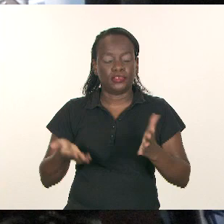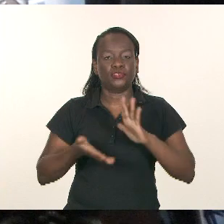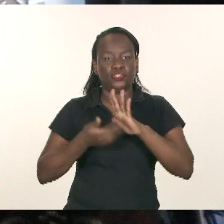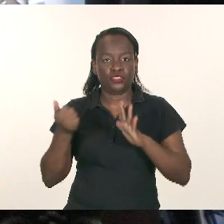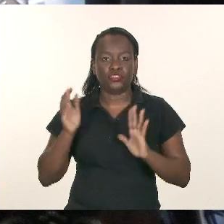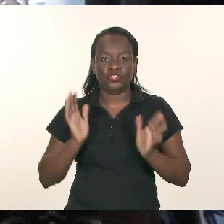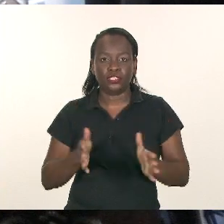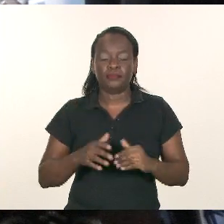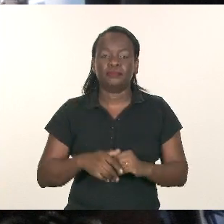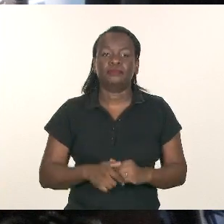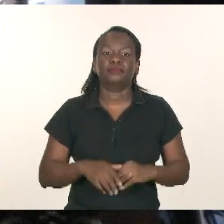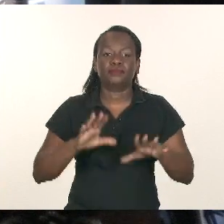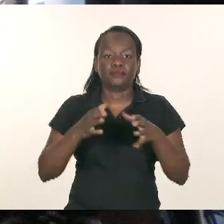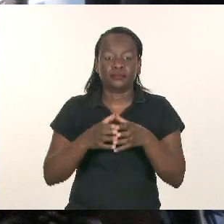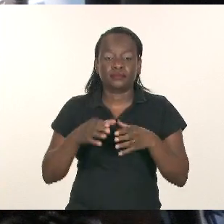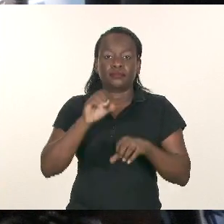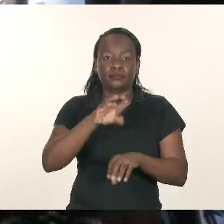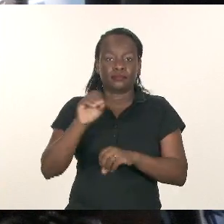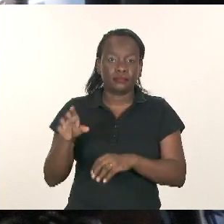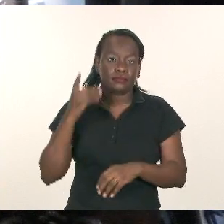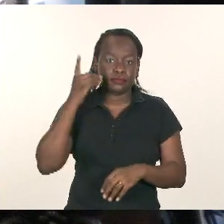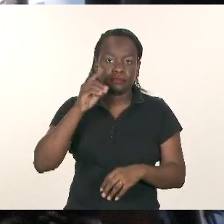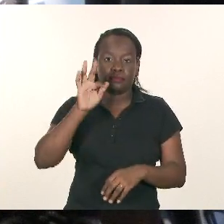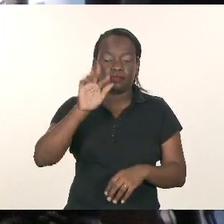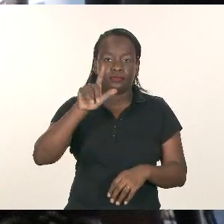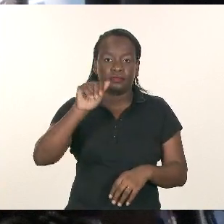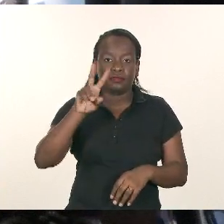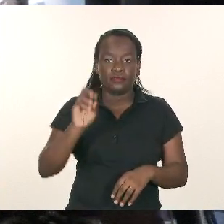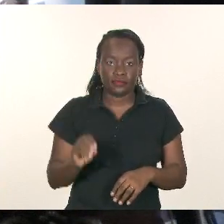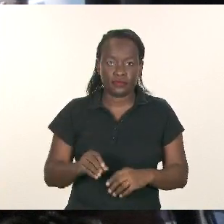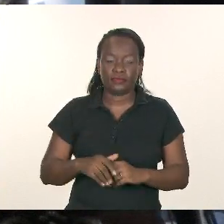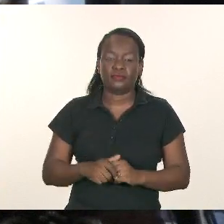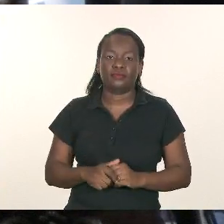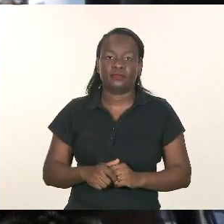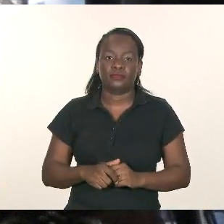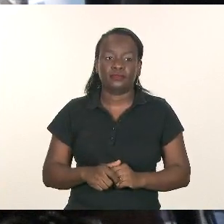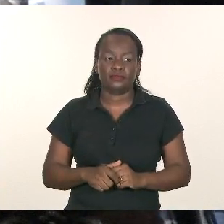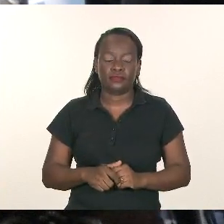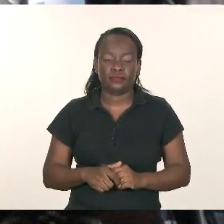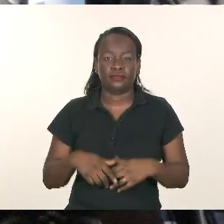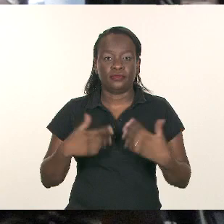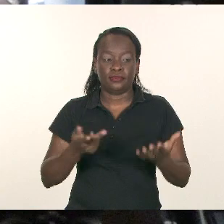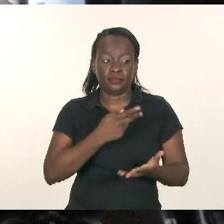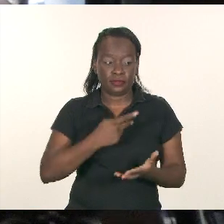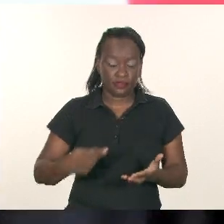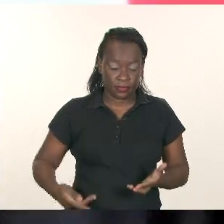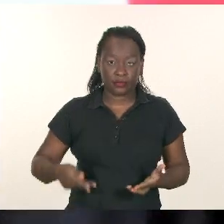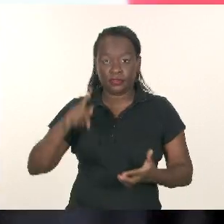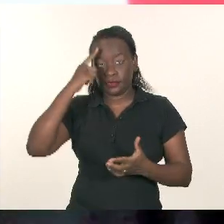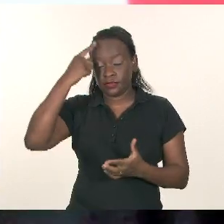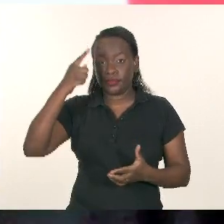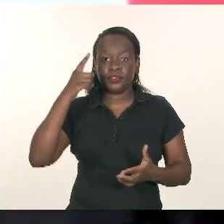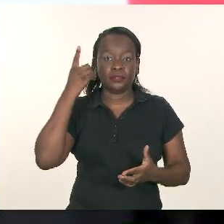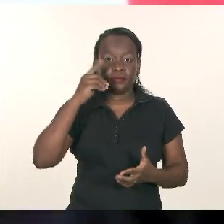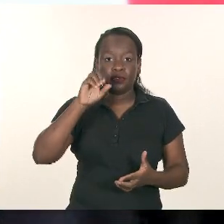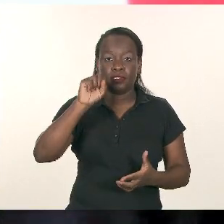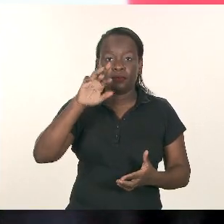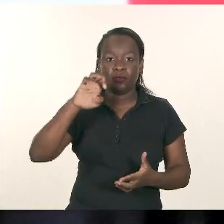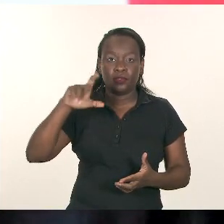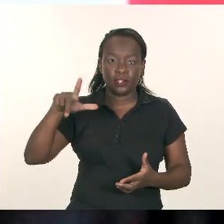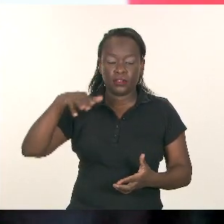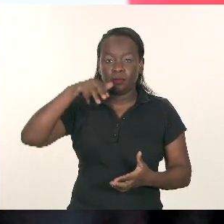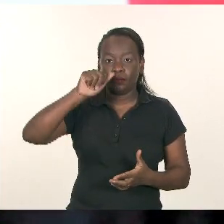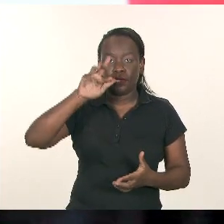os destaques. Pela Comissão de Educação, deputado Flávio Serafini. Senhor presidente, a iniciativa do deputado Samuel